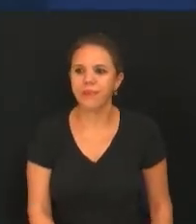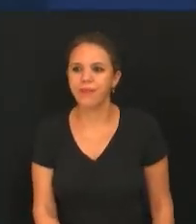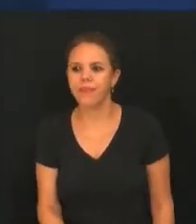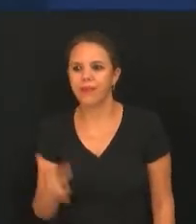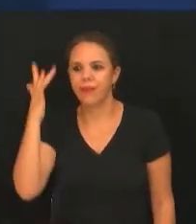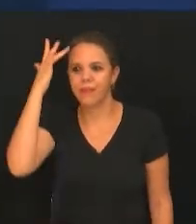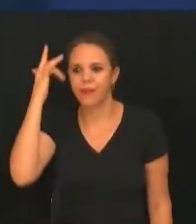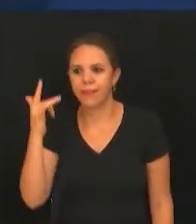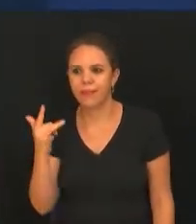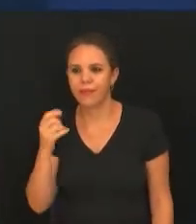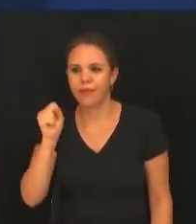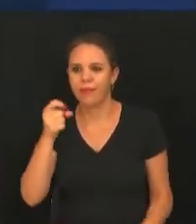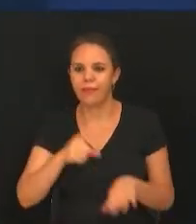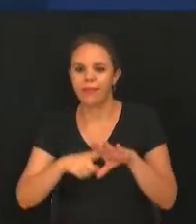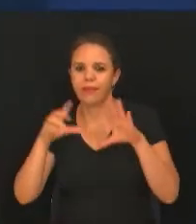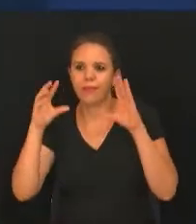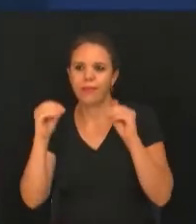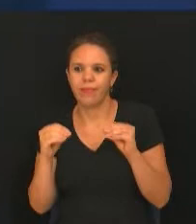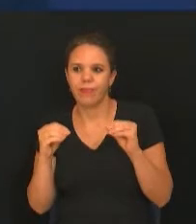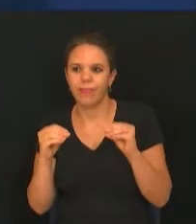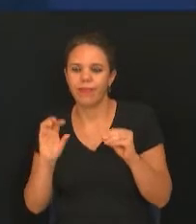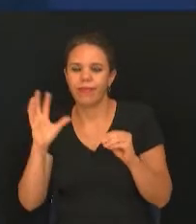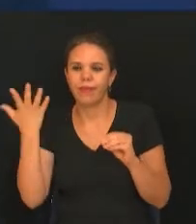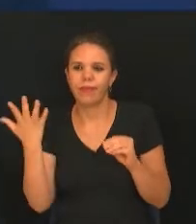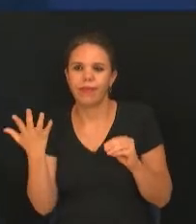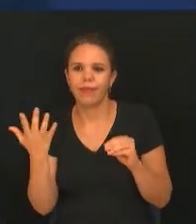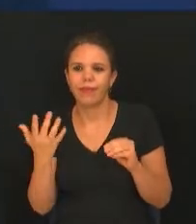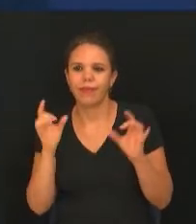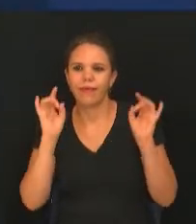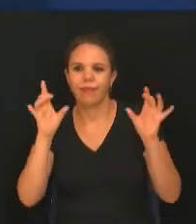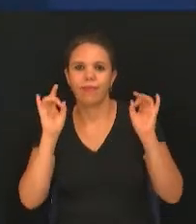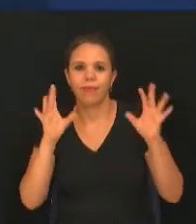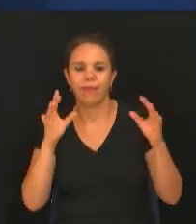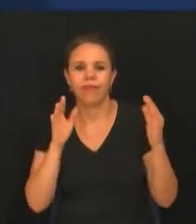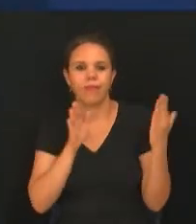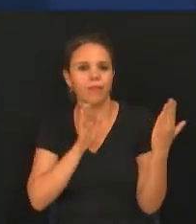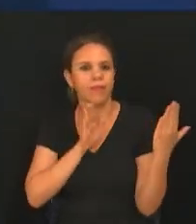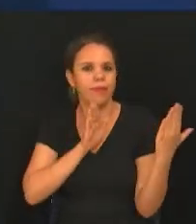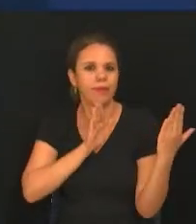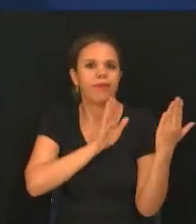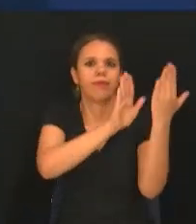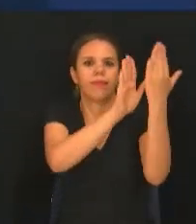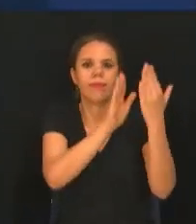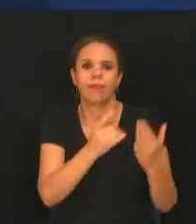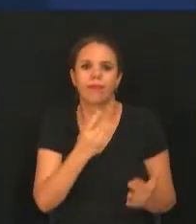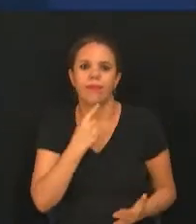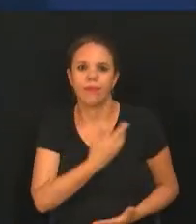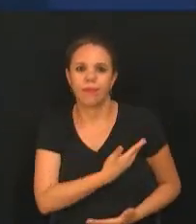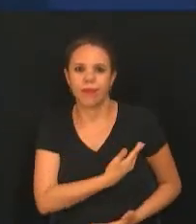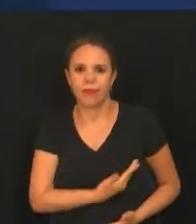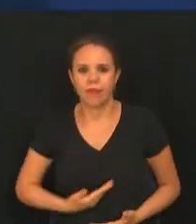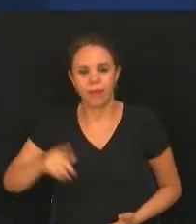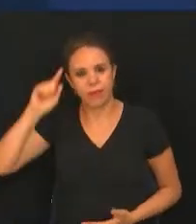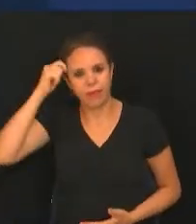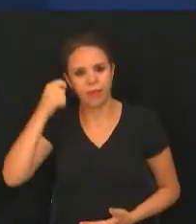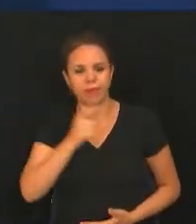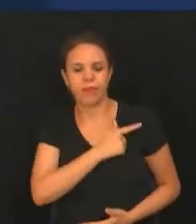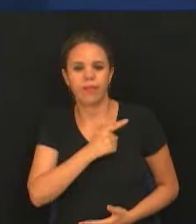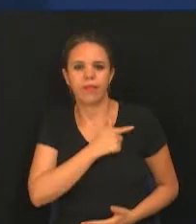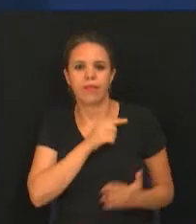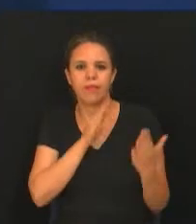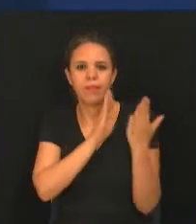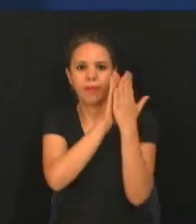Amanhã, às 8 horas da noite, acontece o grande derby campineiro. Ponte Preta e Guarani vão